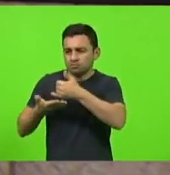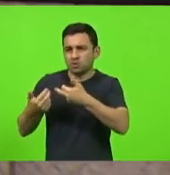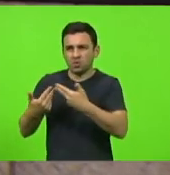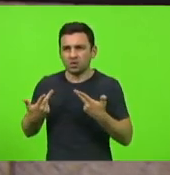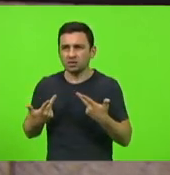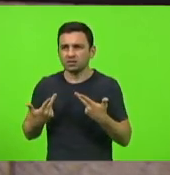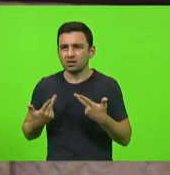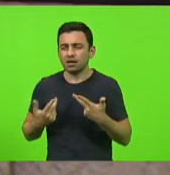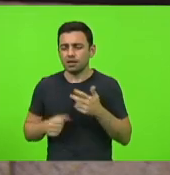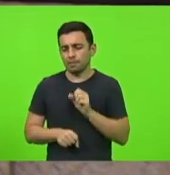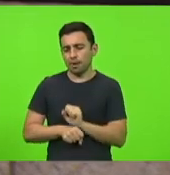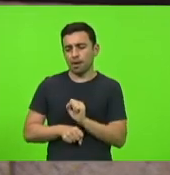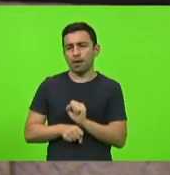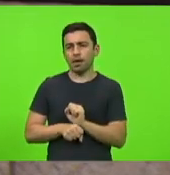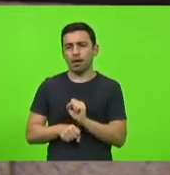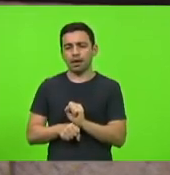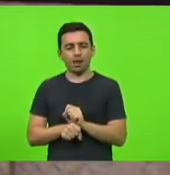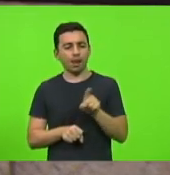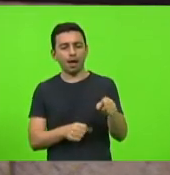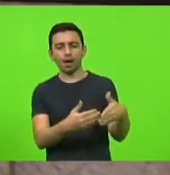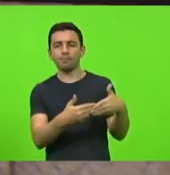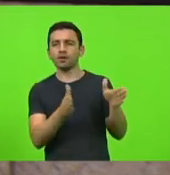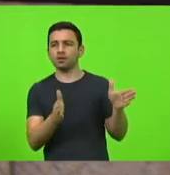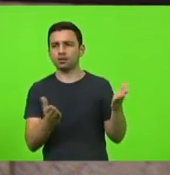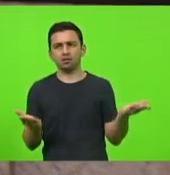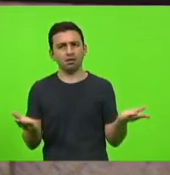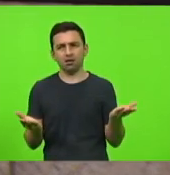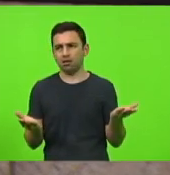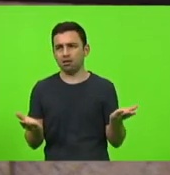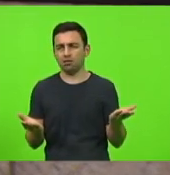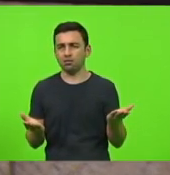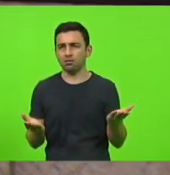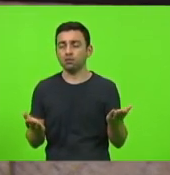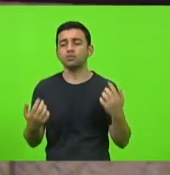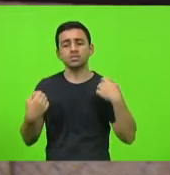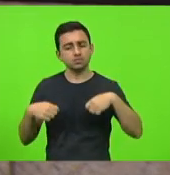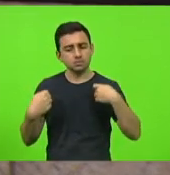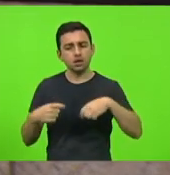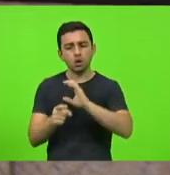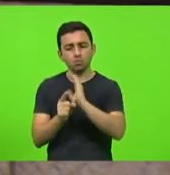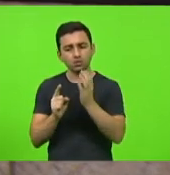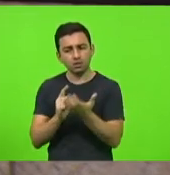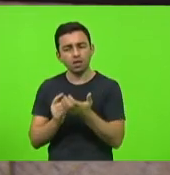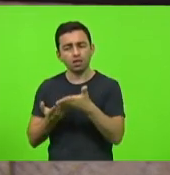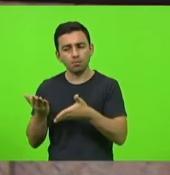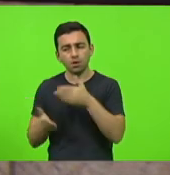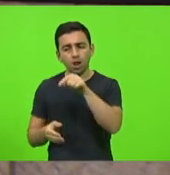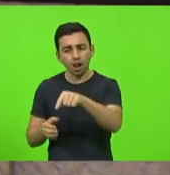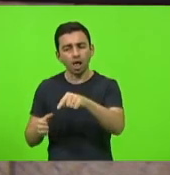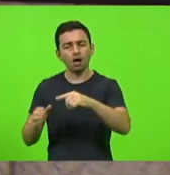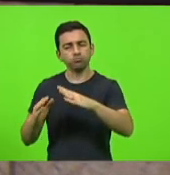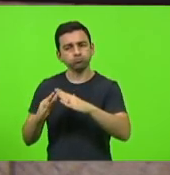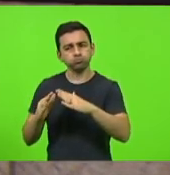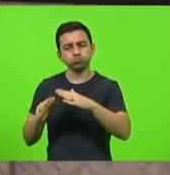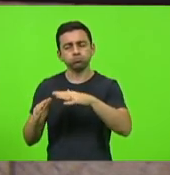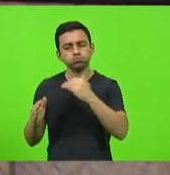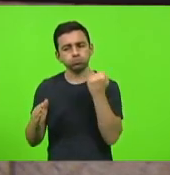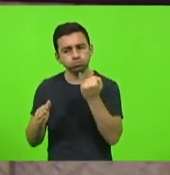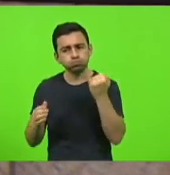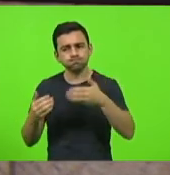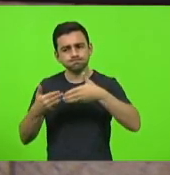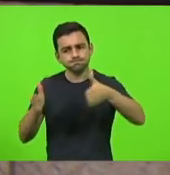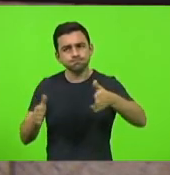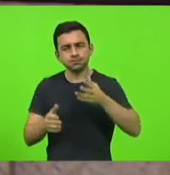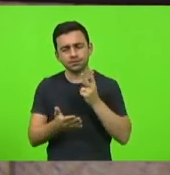vai voltar para o vício. Então, é preciso que a porta da comunidade terapêutica seja também mantida aberta, desde